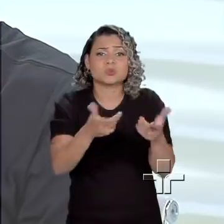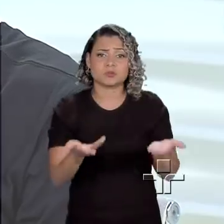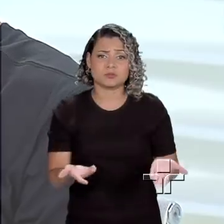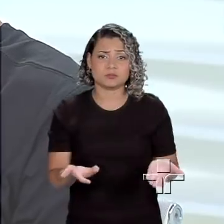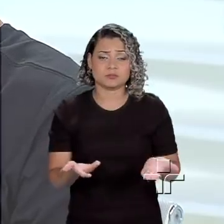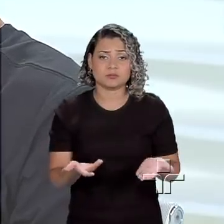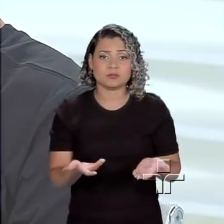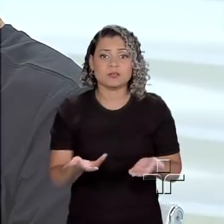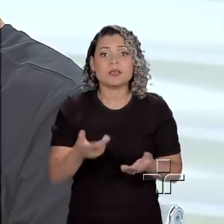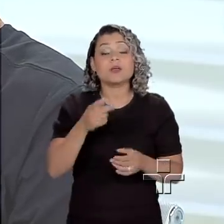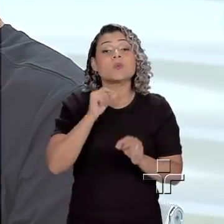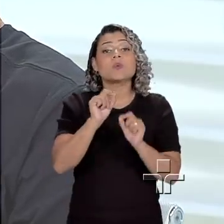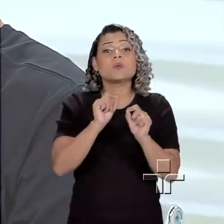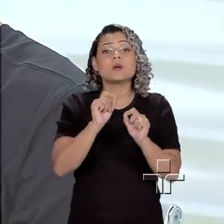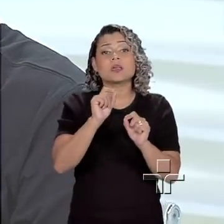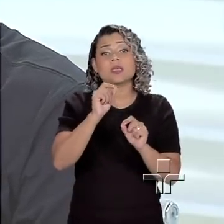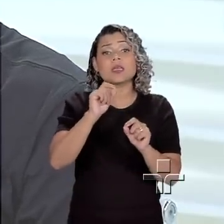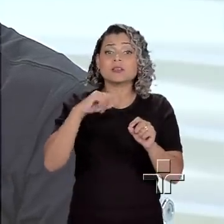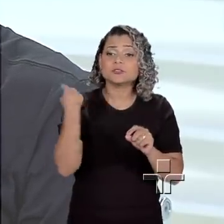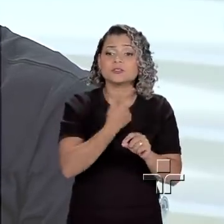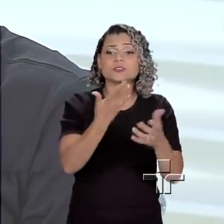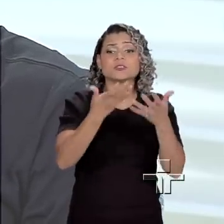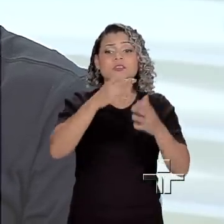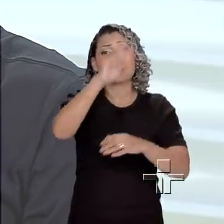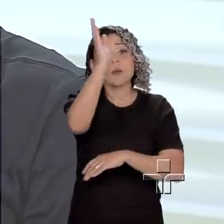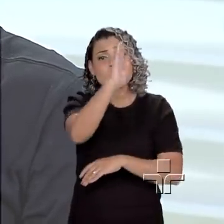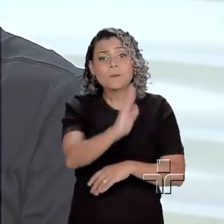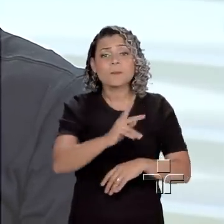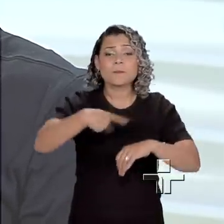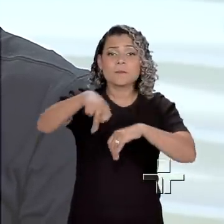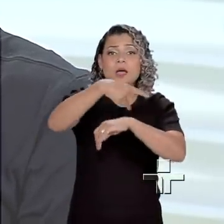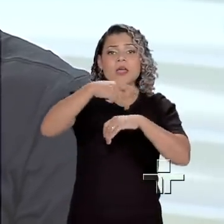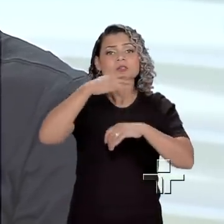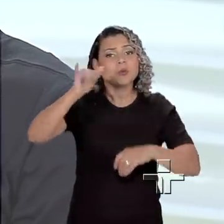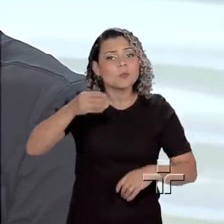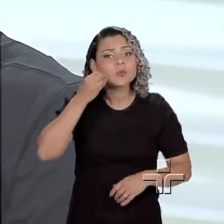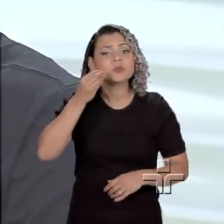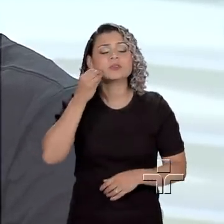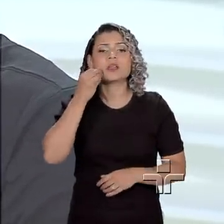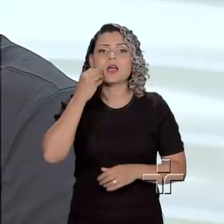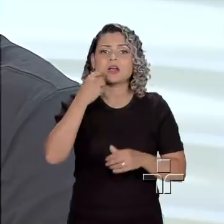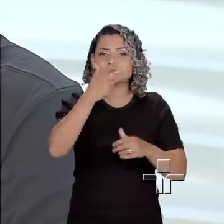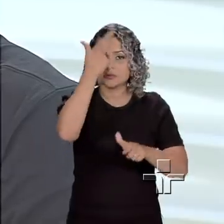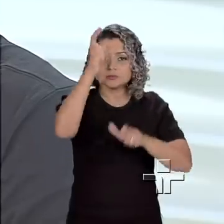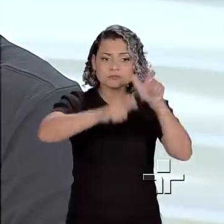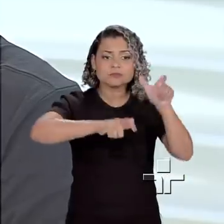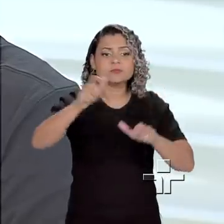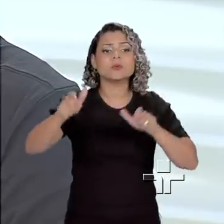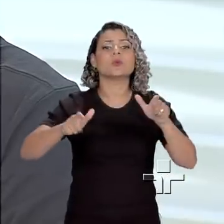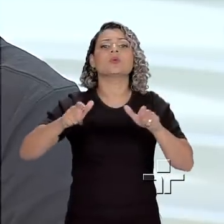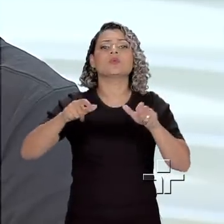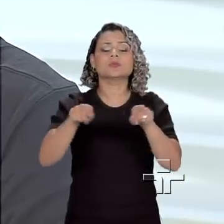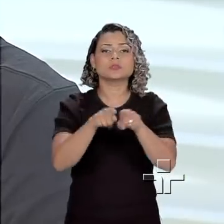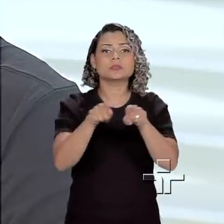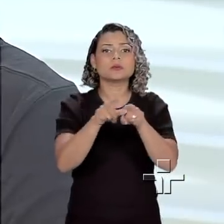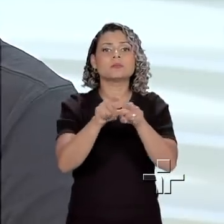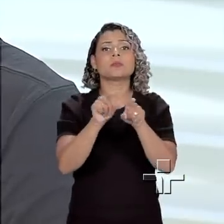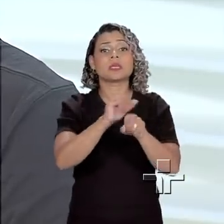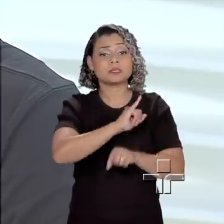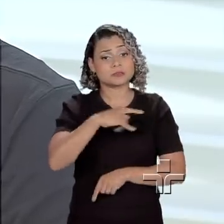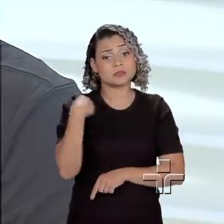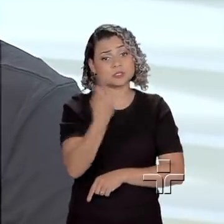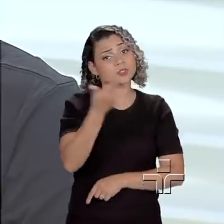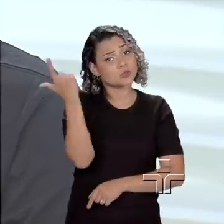conseguisse simplificar o país, que a gente pudesse ter um país de mais oportunidades para muito mais gente. E se a